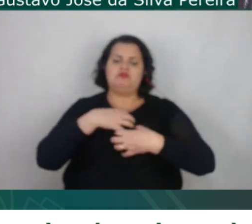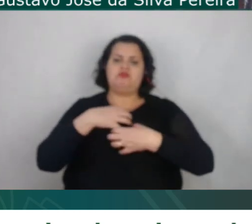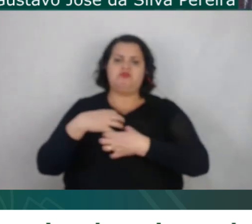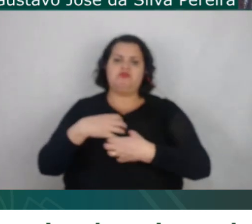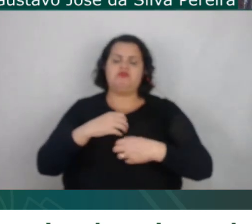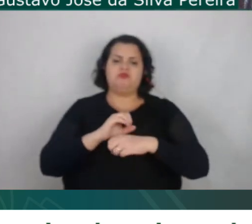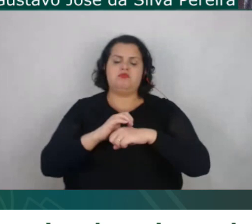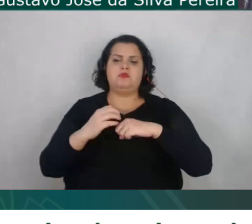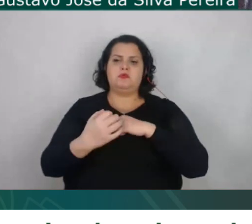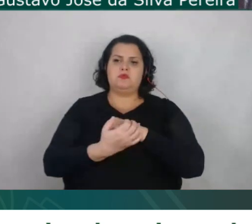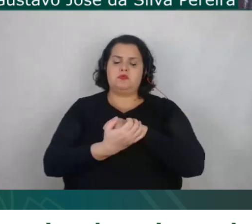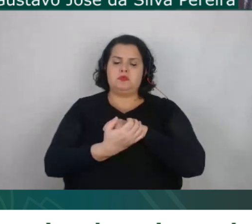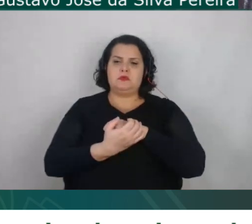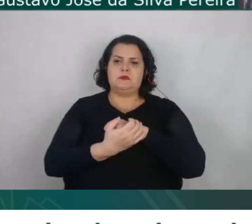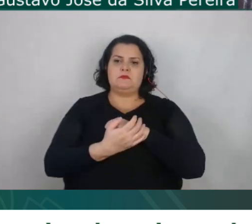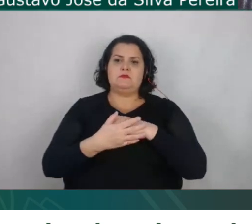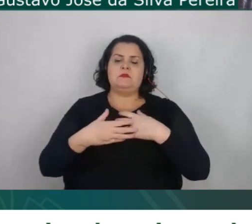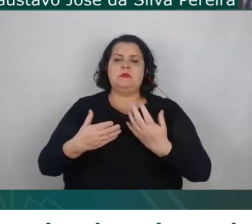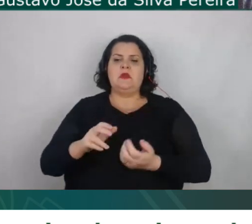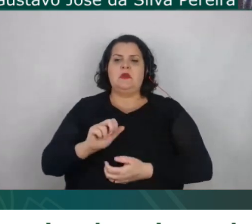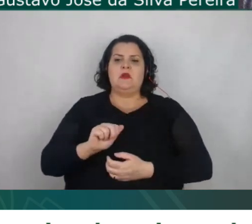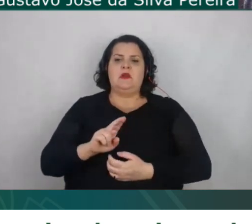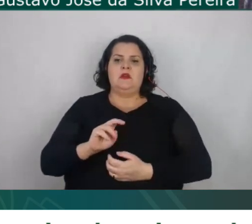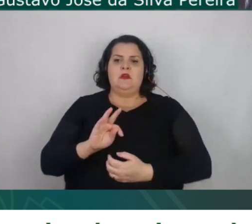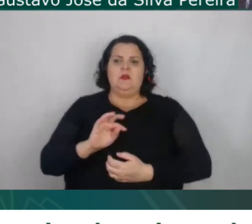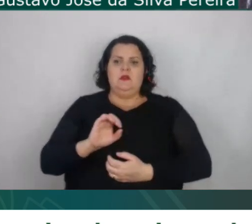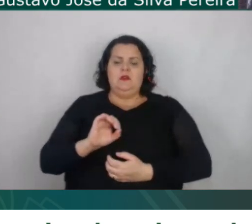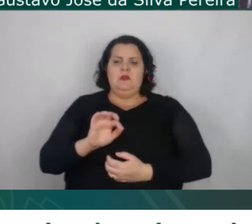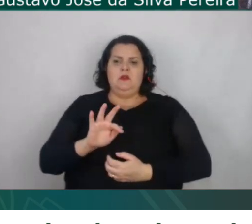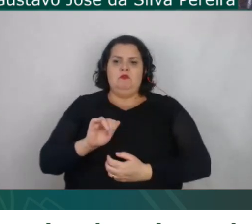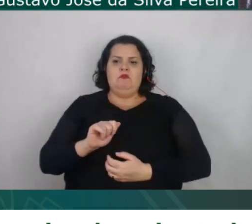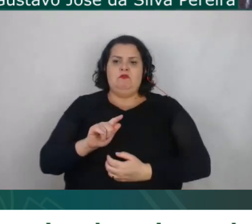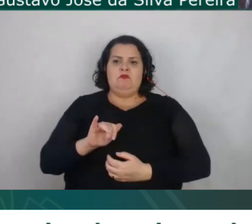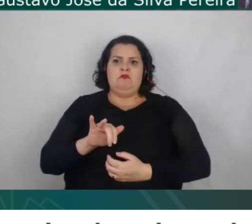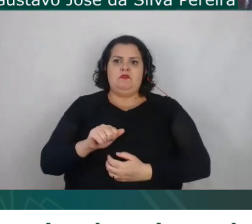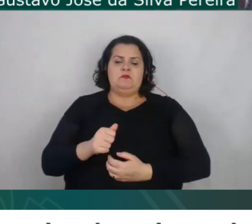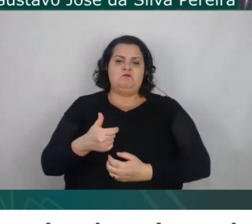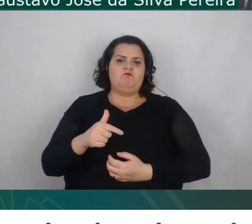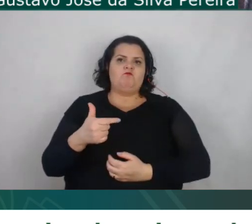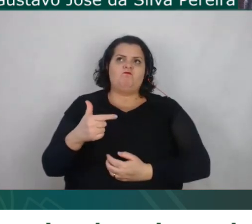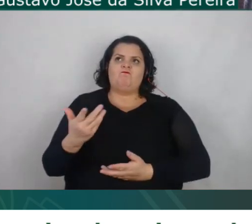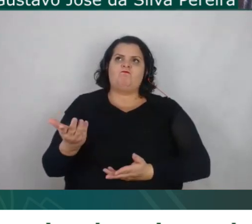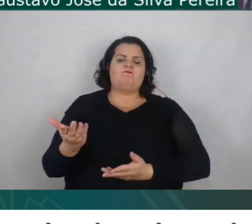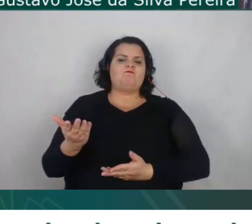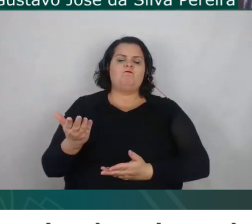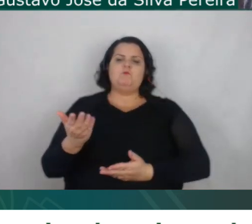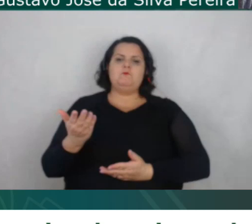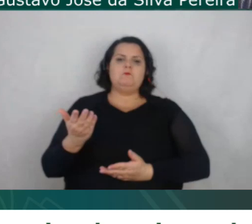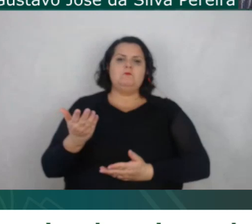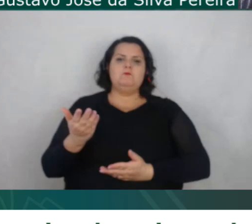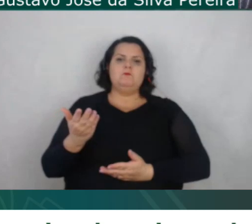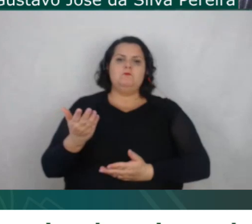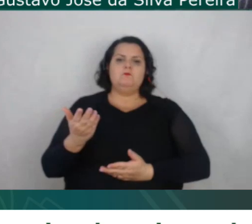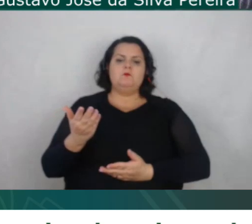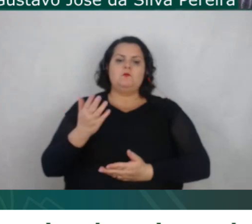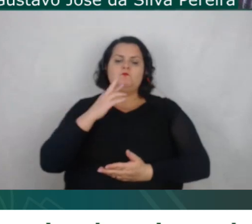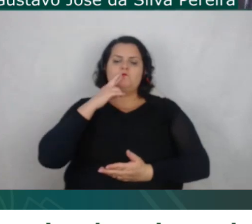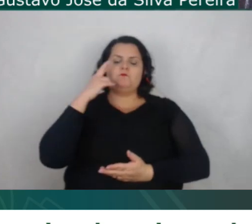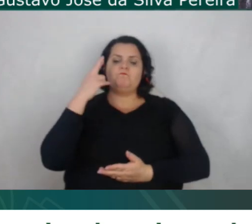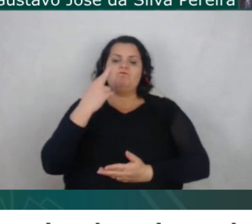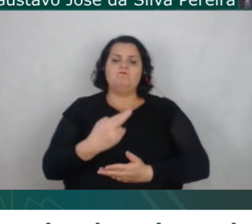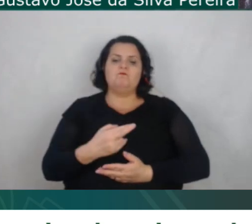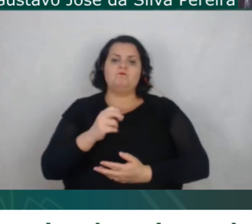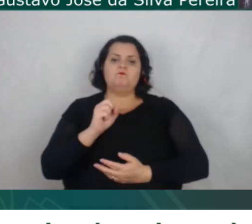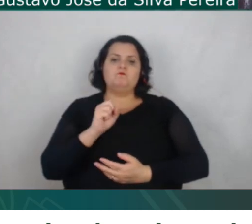à autofagia, não se tem bem uma via relacionada que isso pode contribuir exatamente